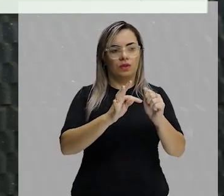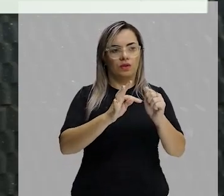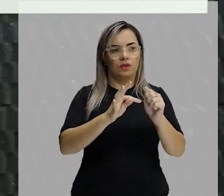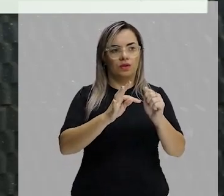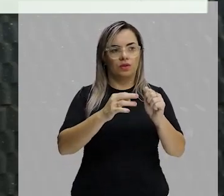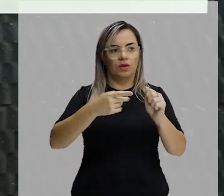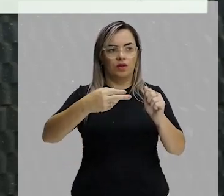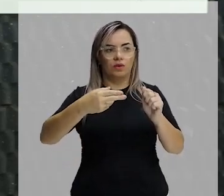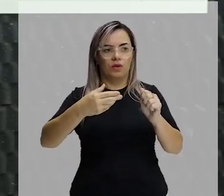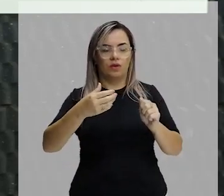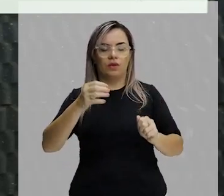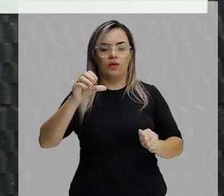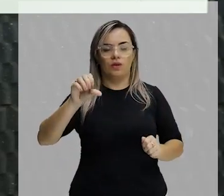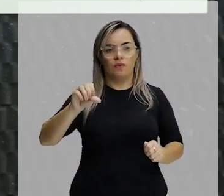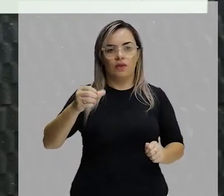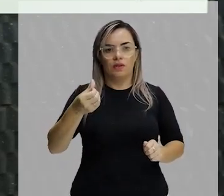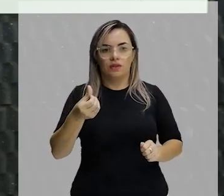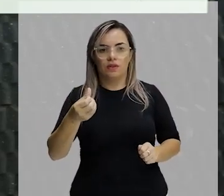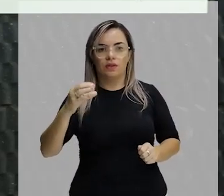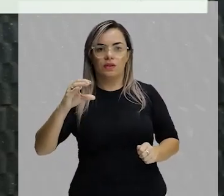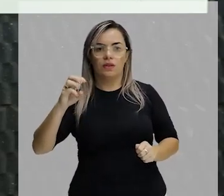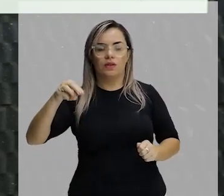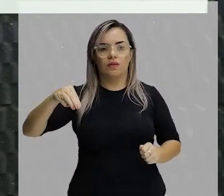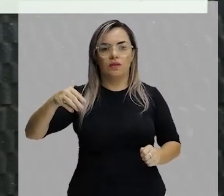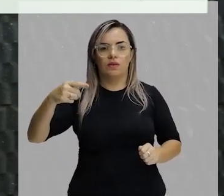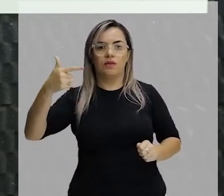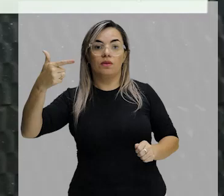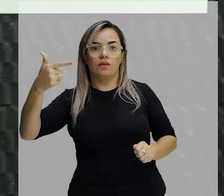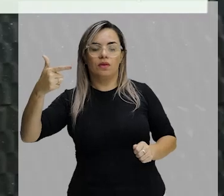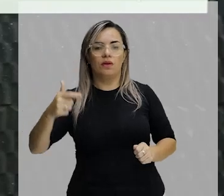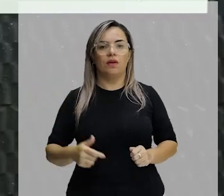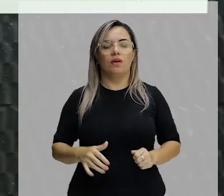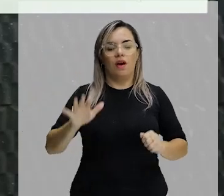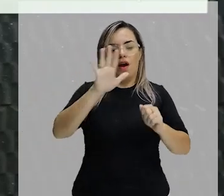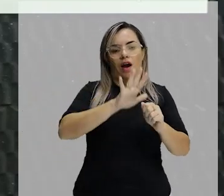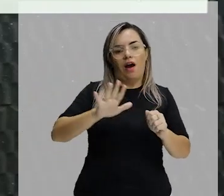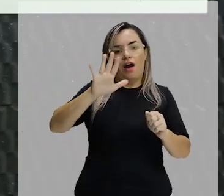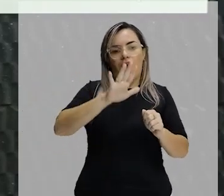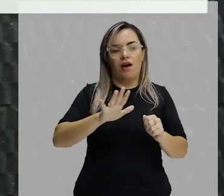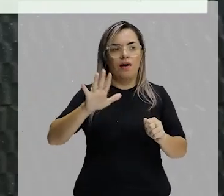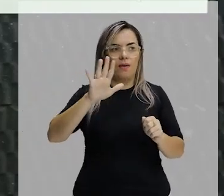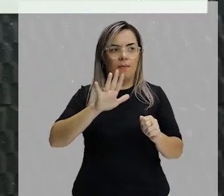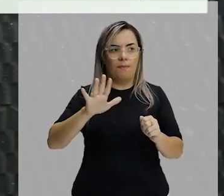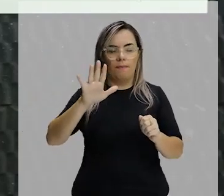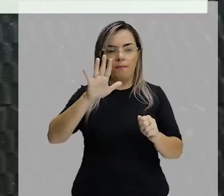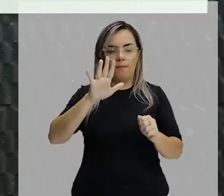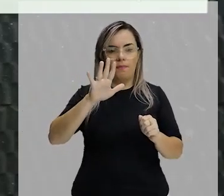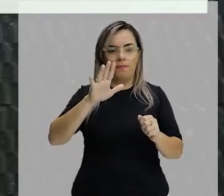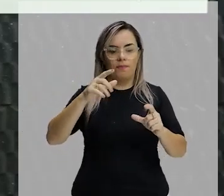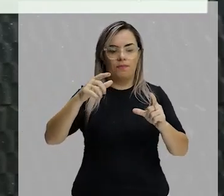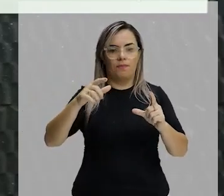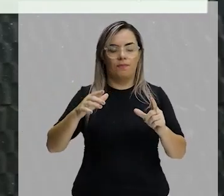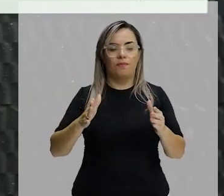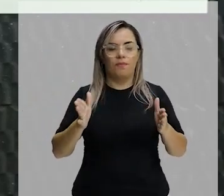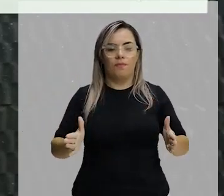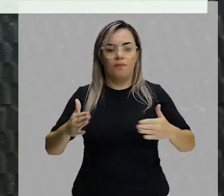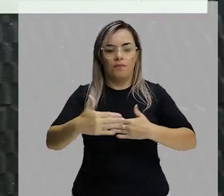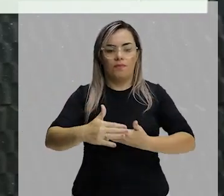centímetros quadrados. Essa é a área total do meu